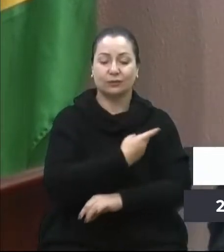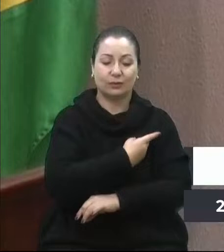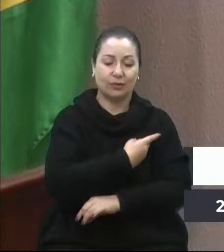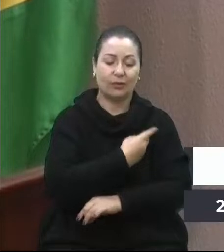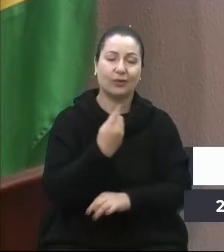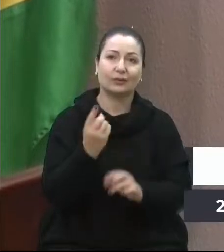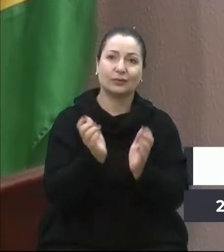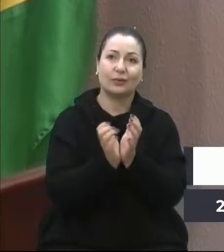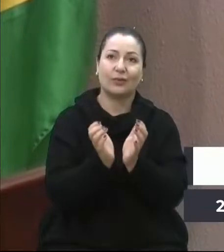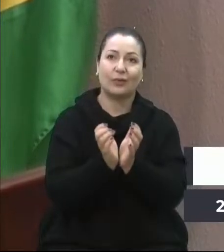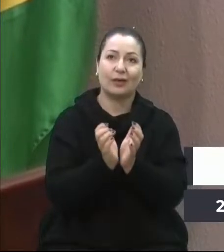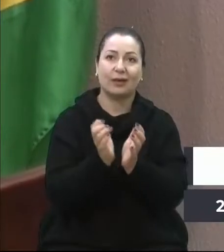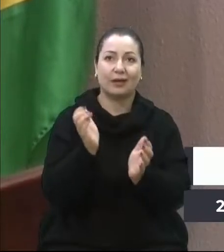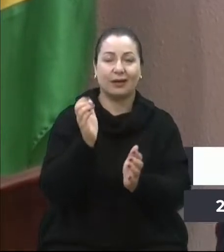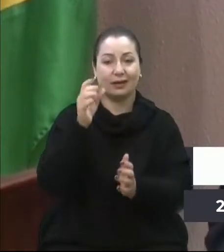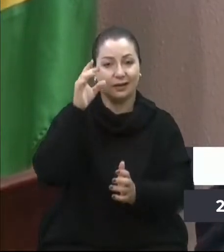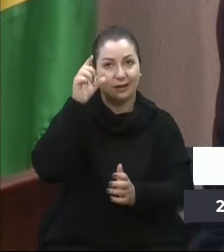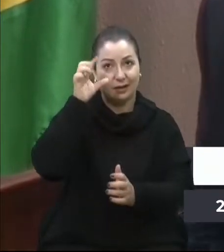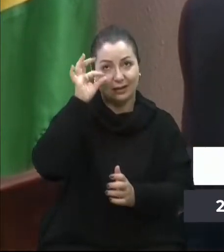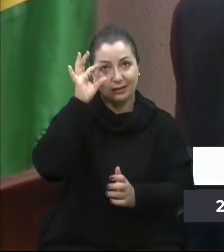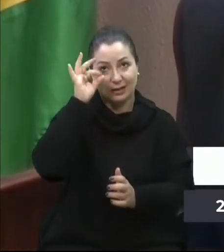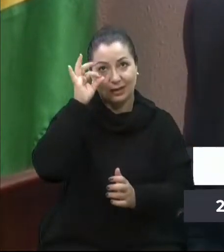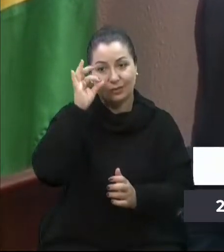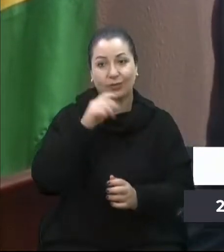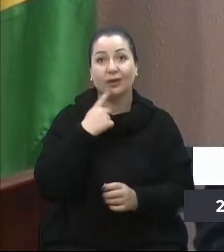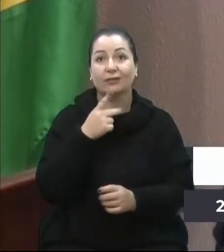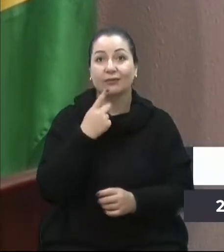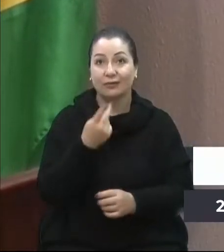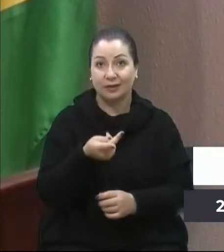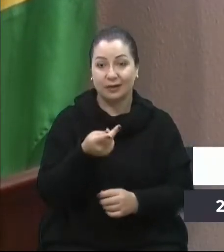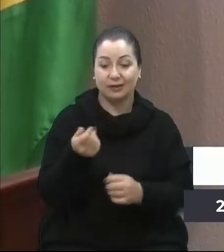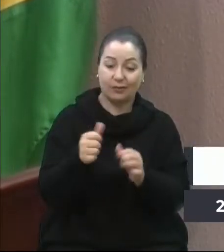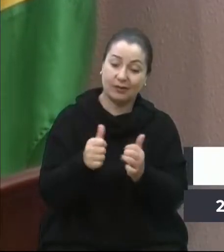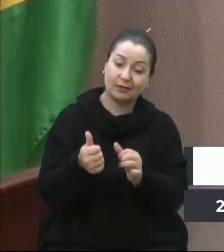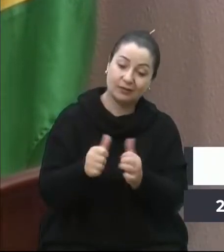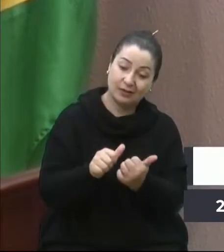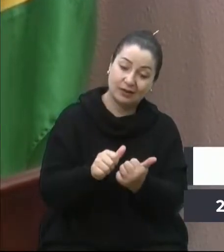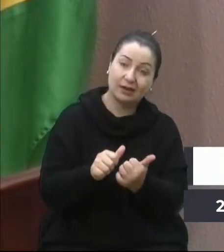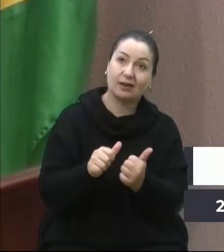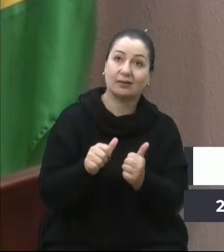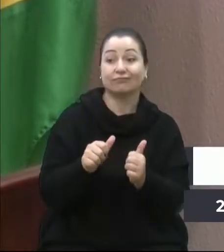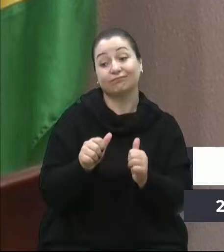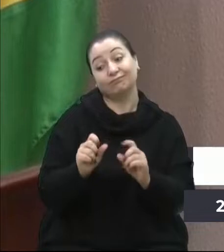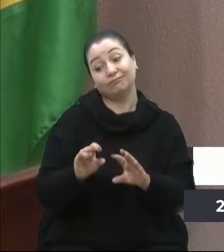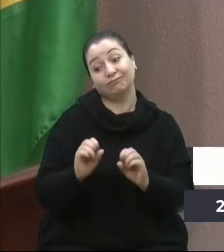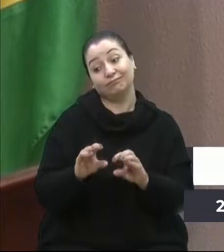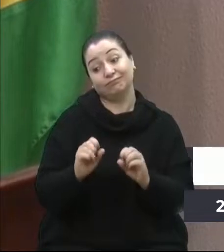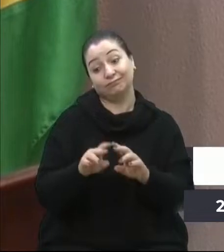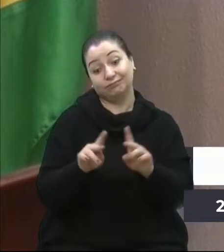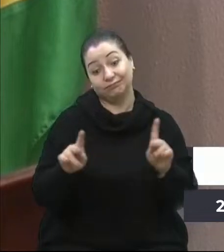ele fala em qualificar o ensino público. Olha,